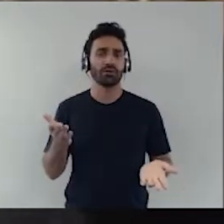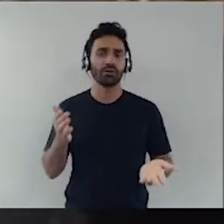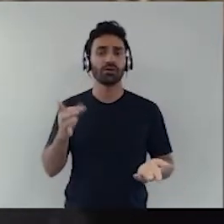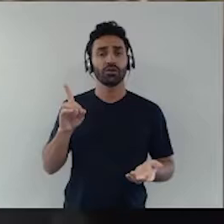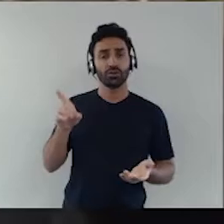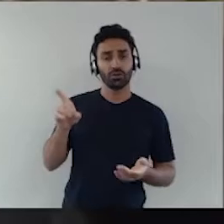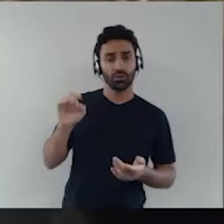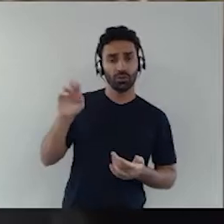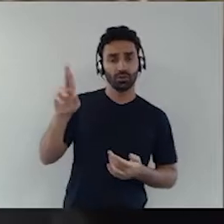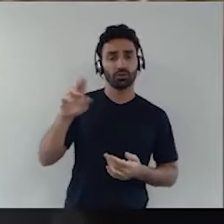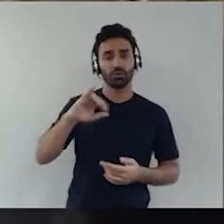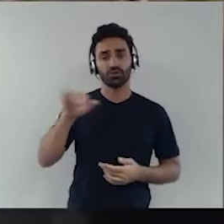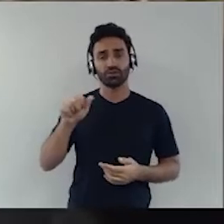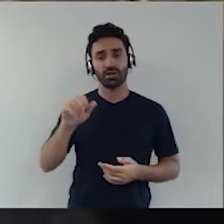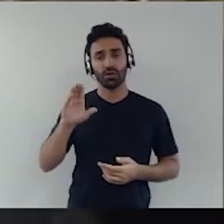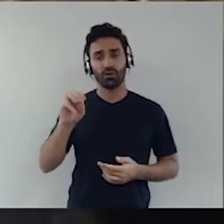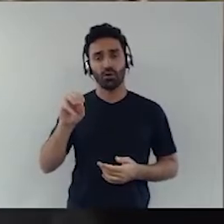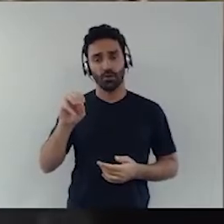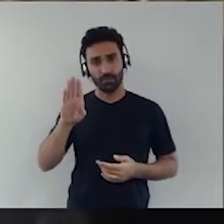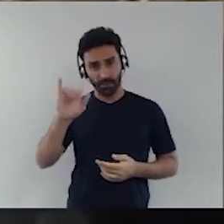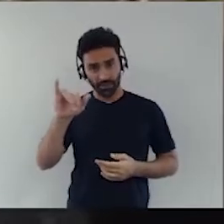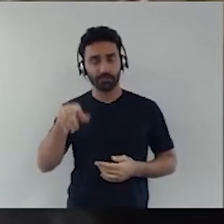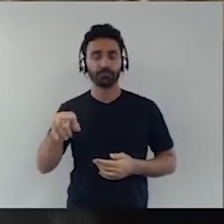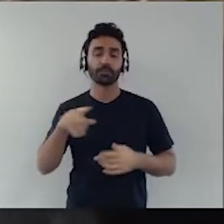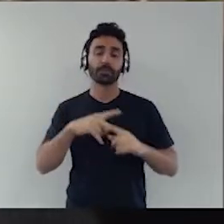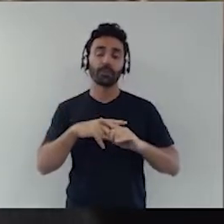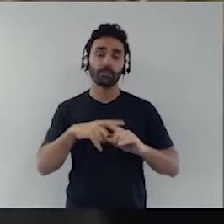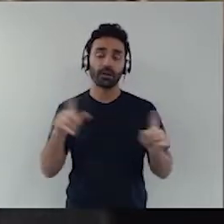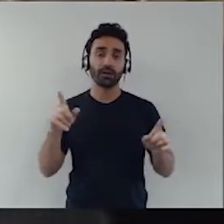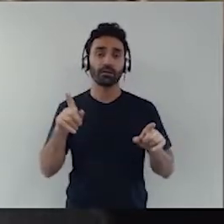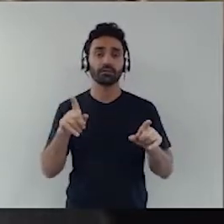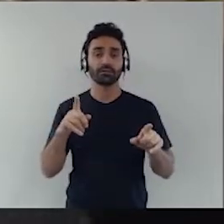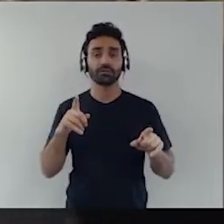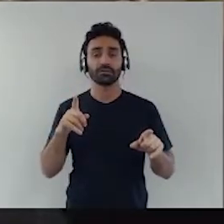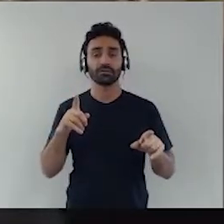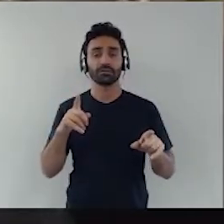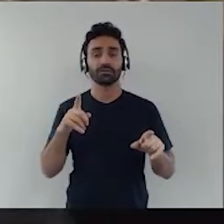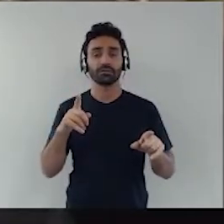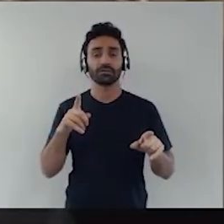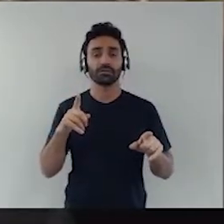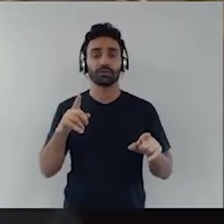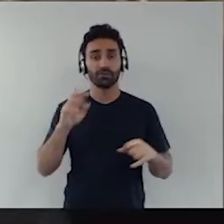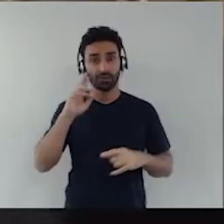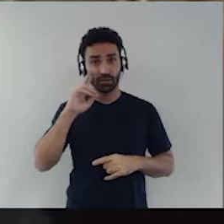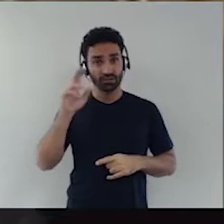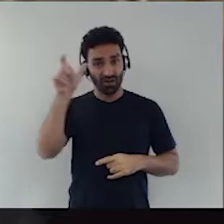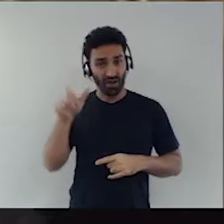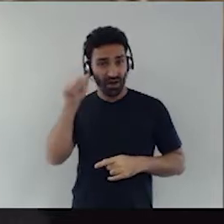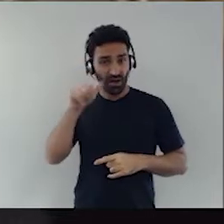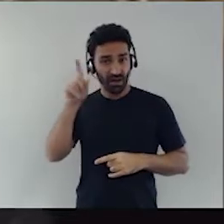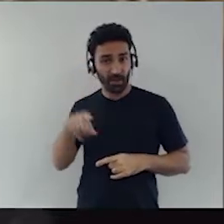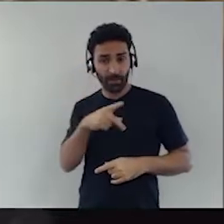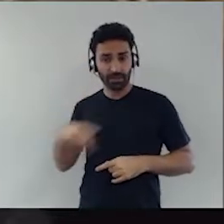doutor Jacobi, né, mas dentre essa presidência que Vossa Excelência ocupa na Comissão de Saúde do